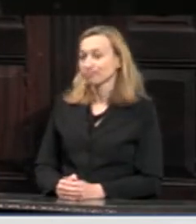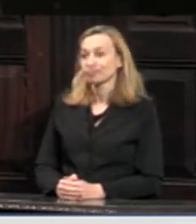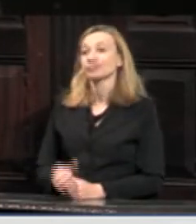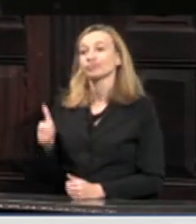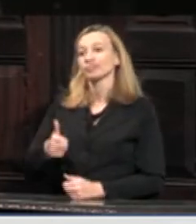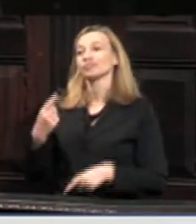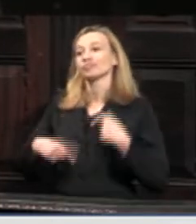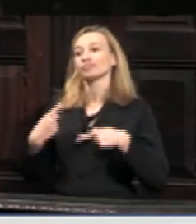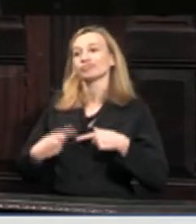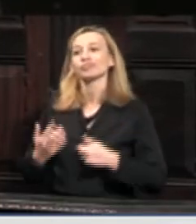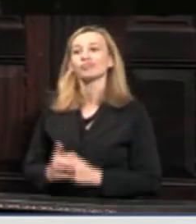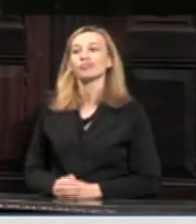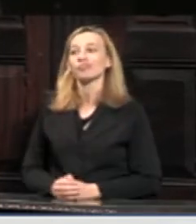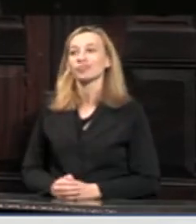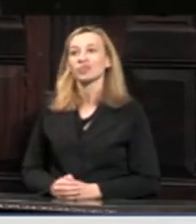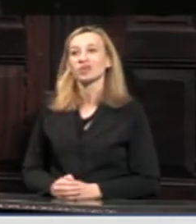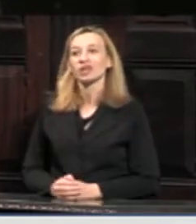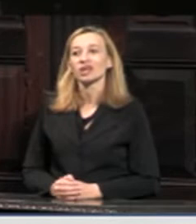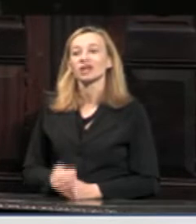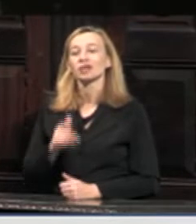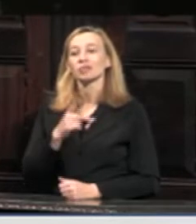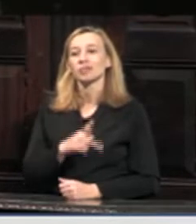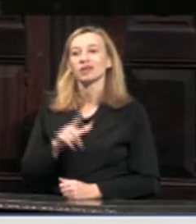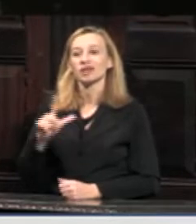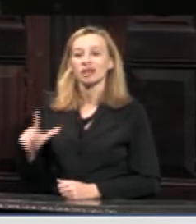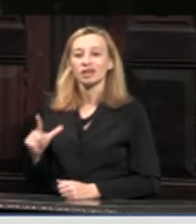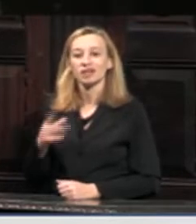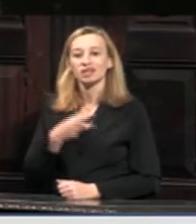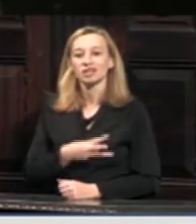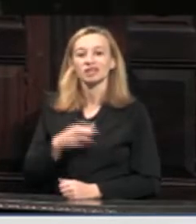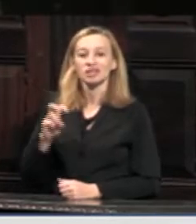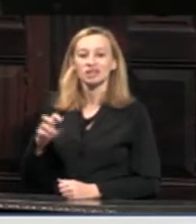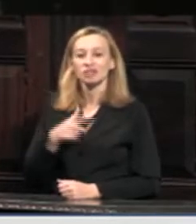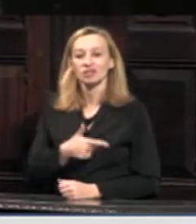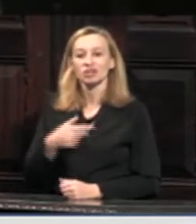primeira discussão, PL